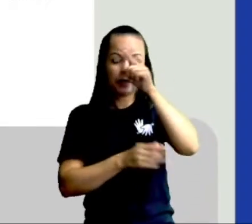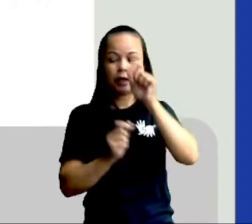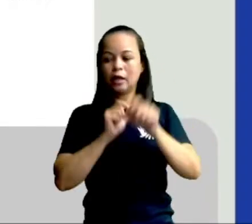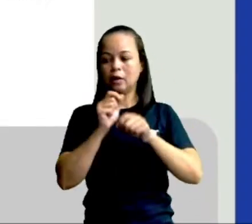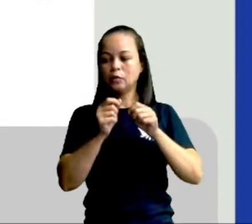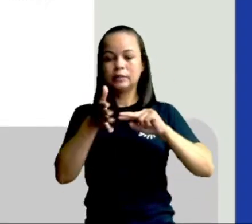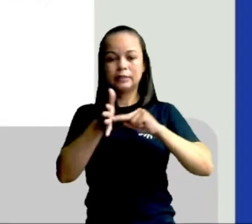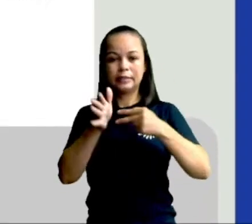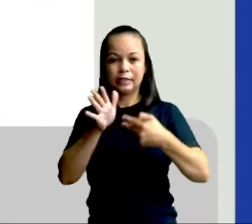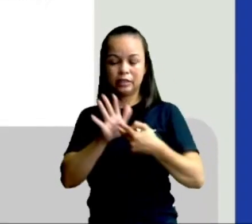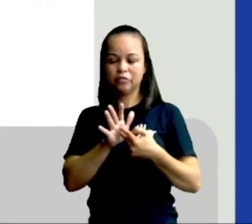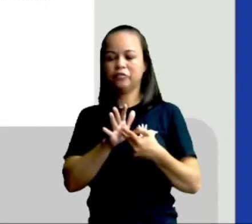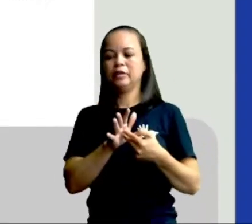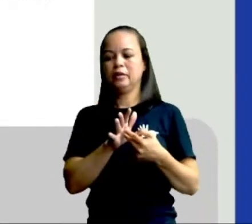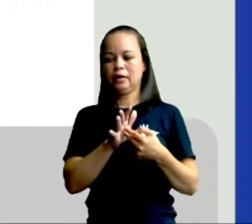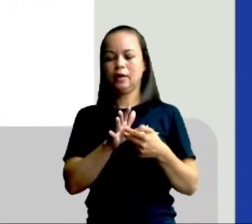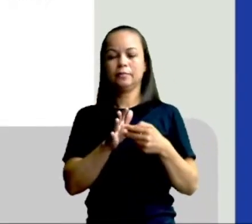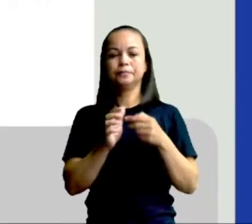que significa